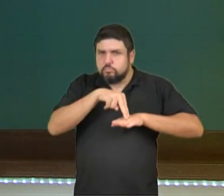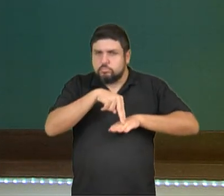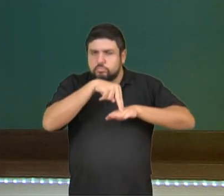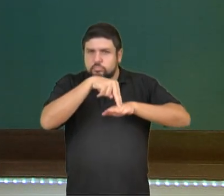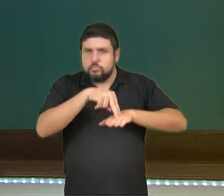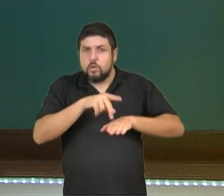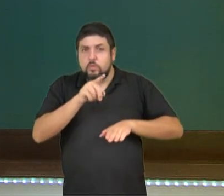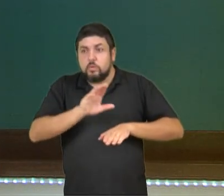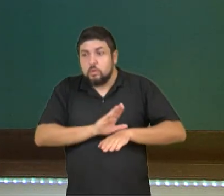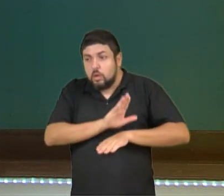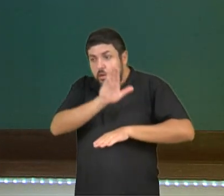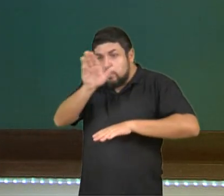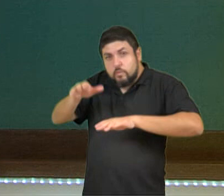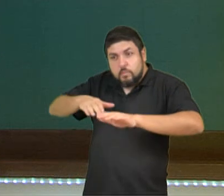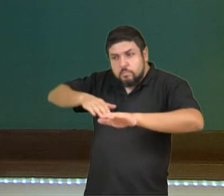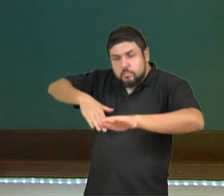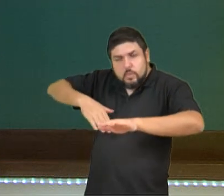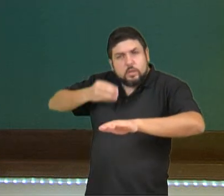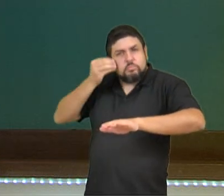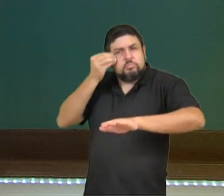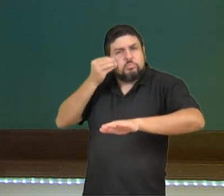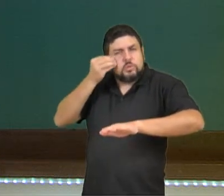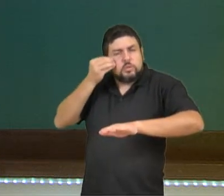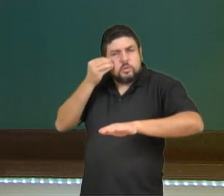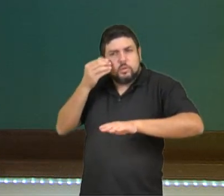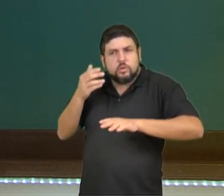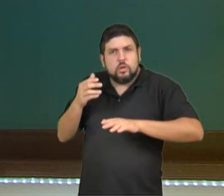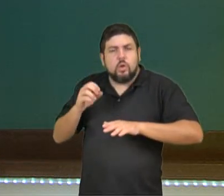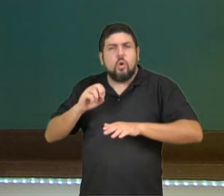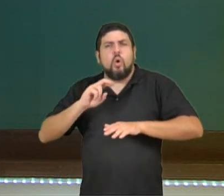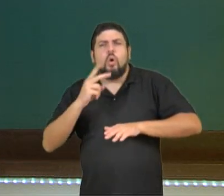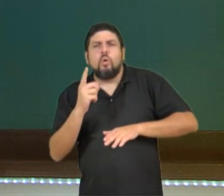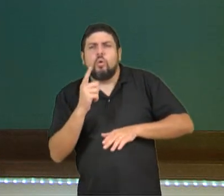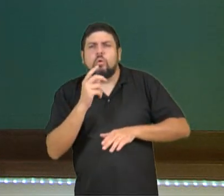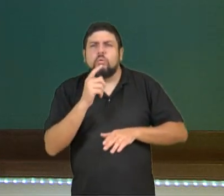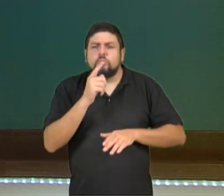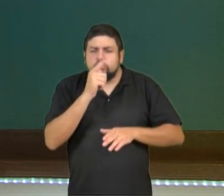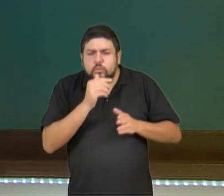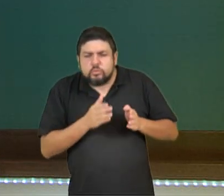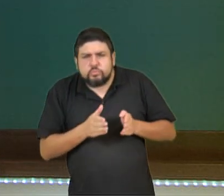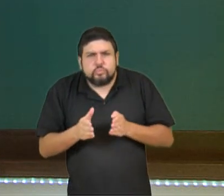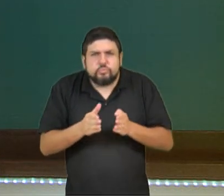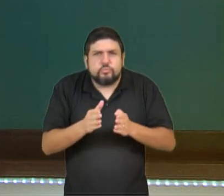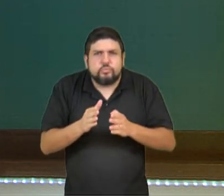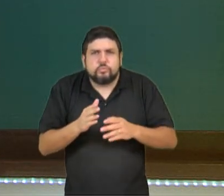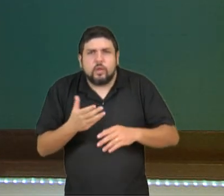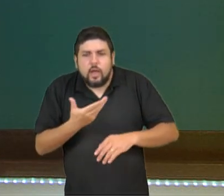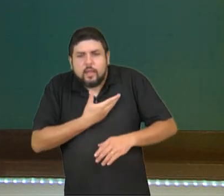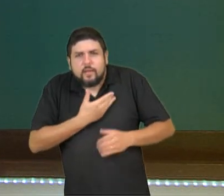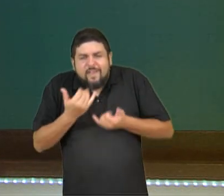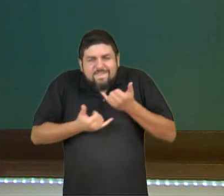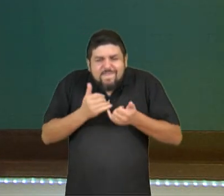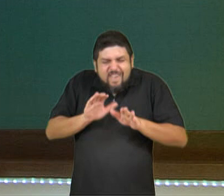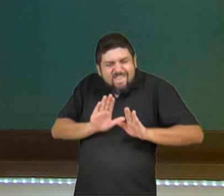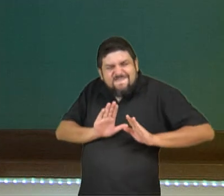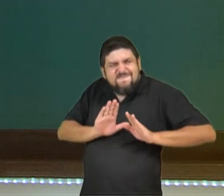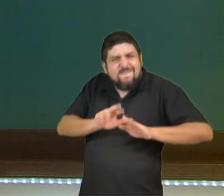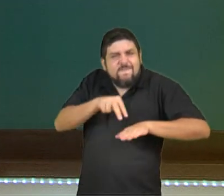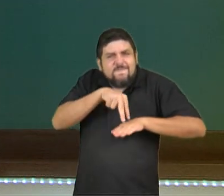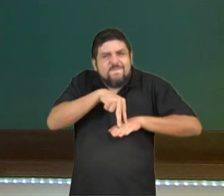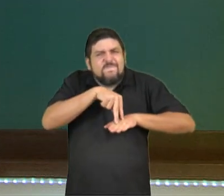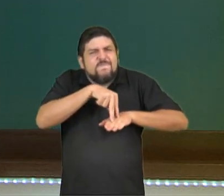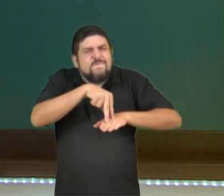praia? Você já tentou surfar? Ou às vezes até no rio, teu amiguinho empurrando a água? Você já tentou fazer isso alguma